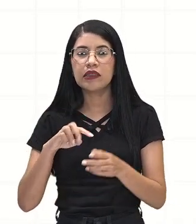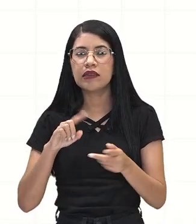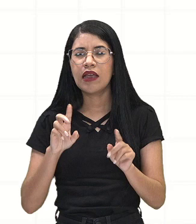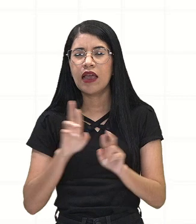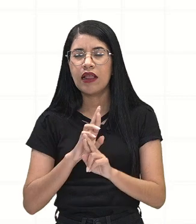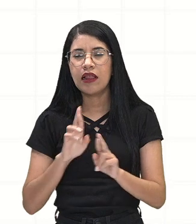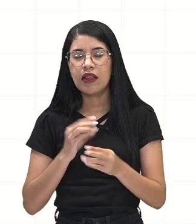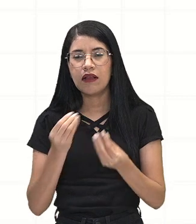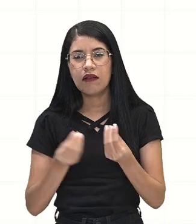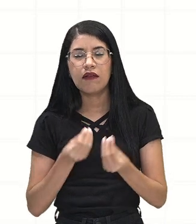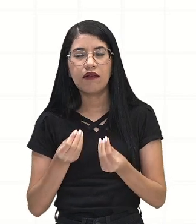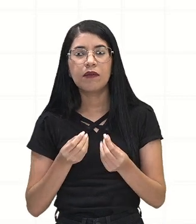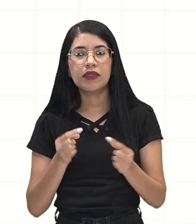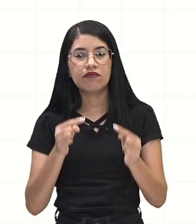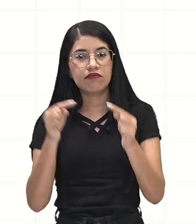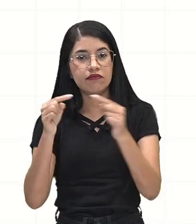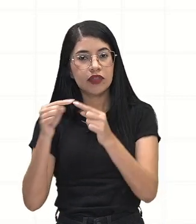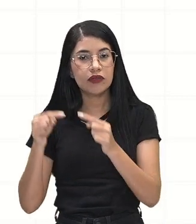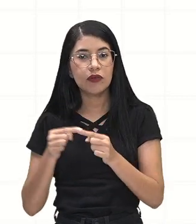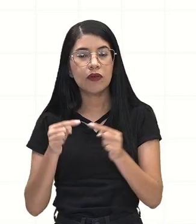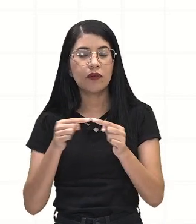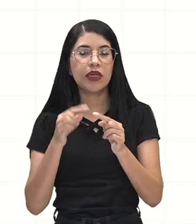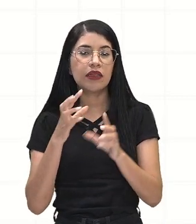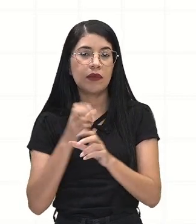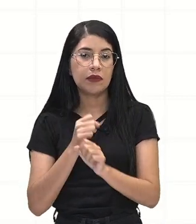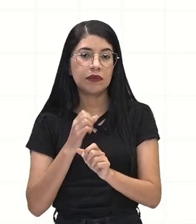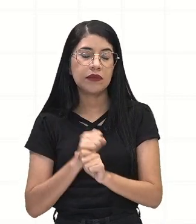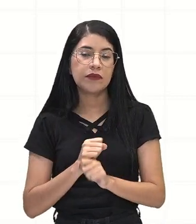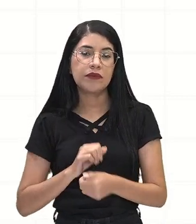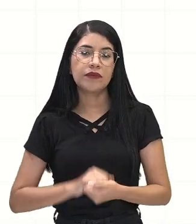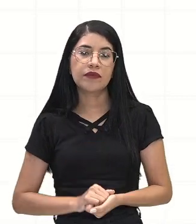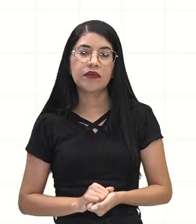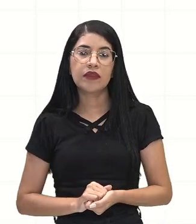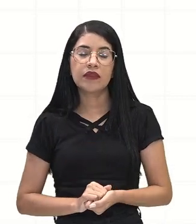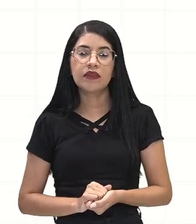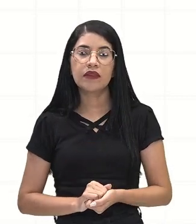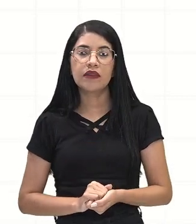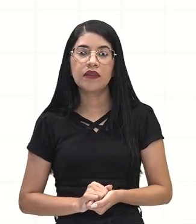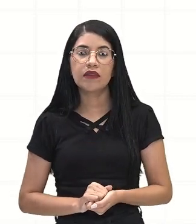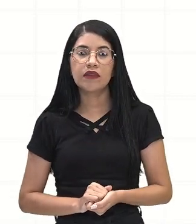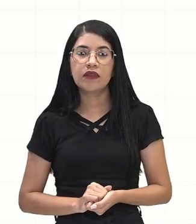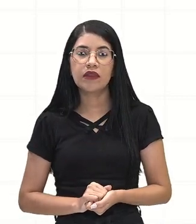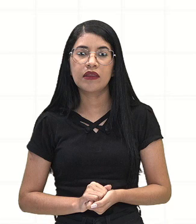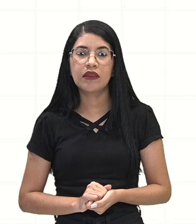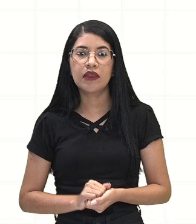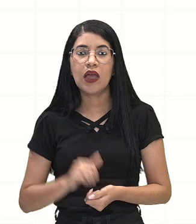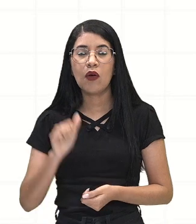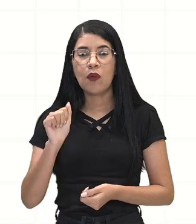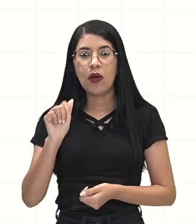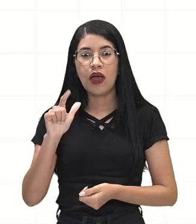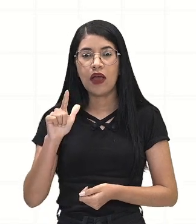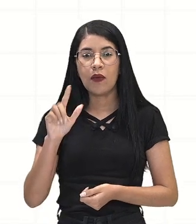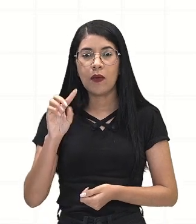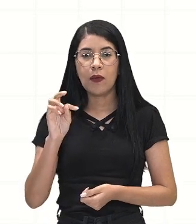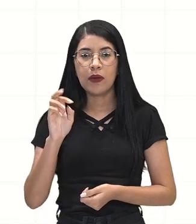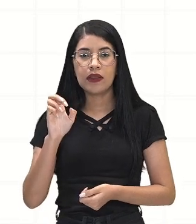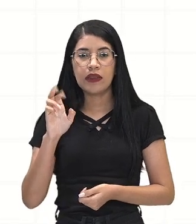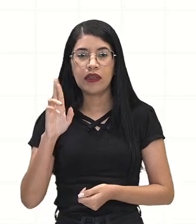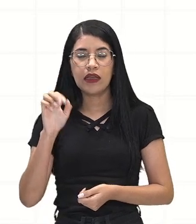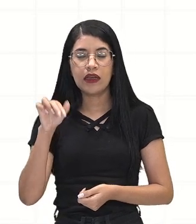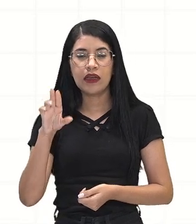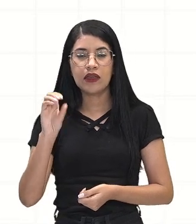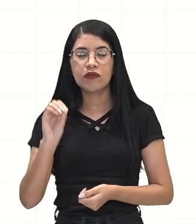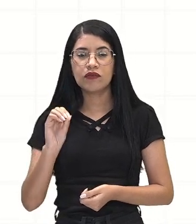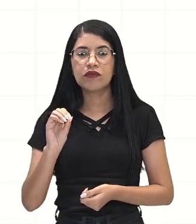correspondentes são congruentes. Na verdade, a gente pode também botar aqui que os ângulos alternos, né? Os ângulos alternos, mas